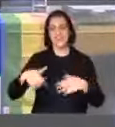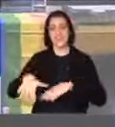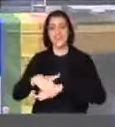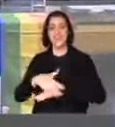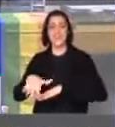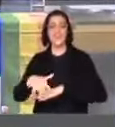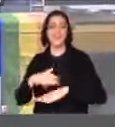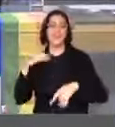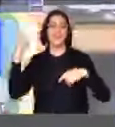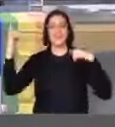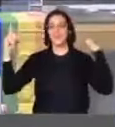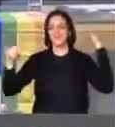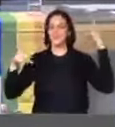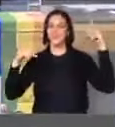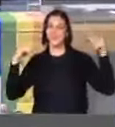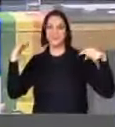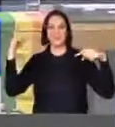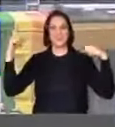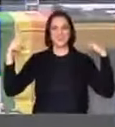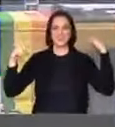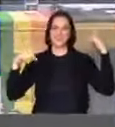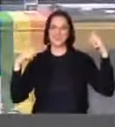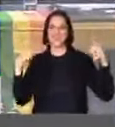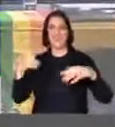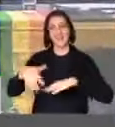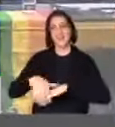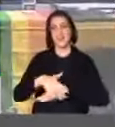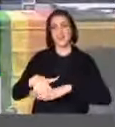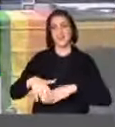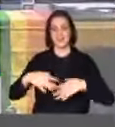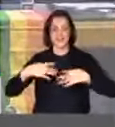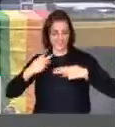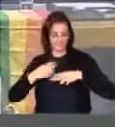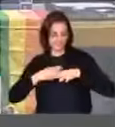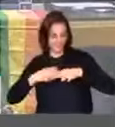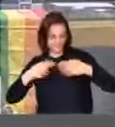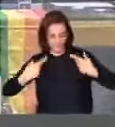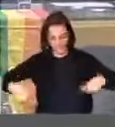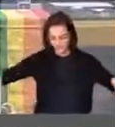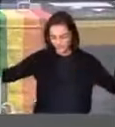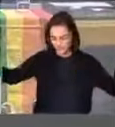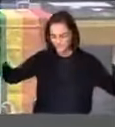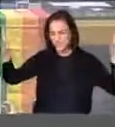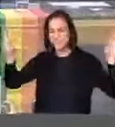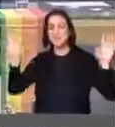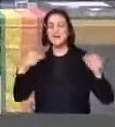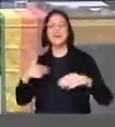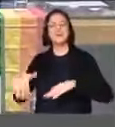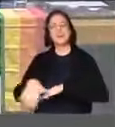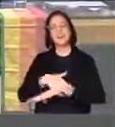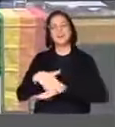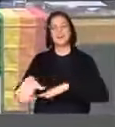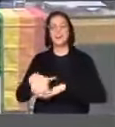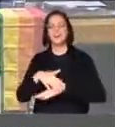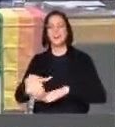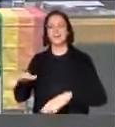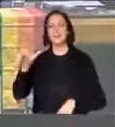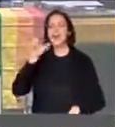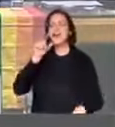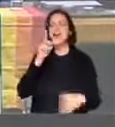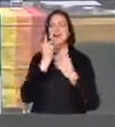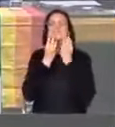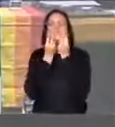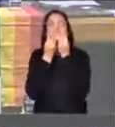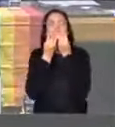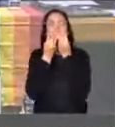rua, tô louca. Tô no meio da rua sem roupa. Tô no meio da rua com água na boca,